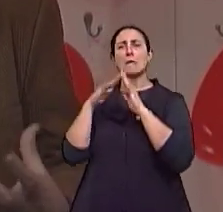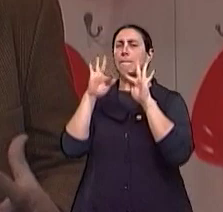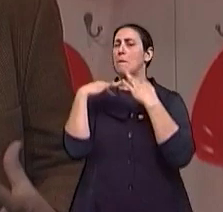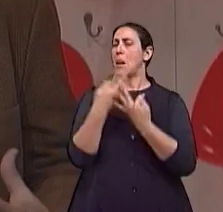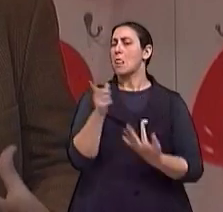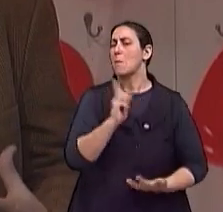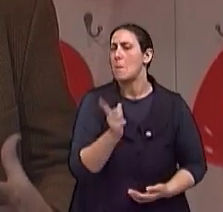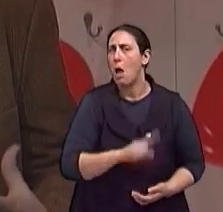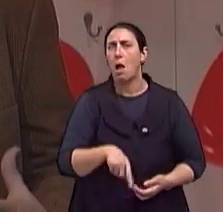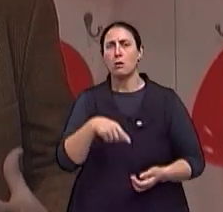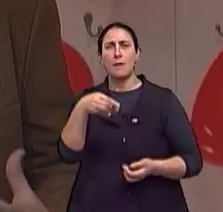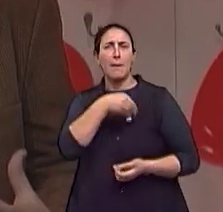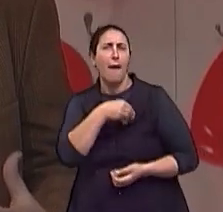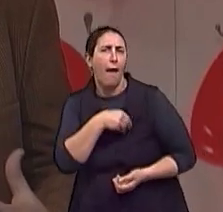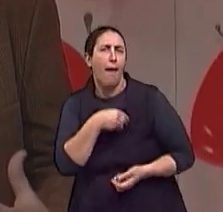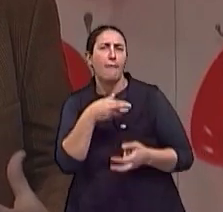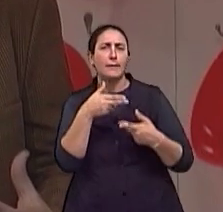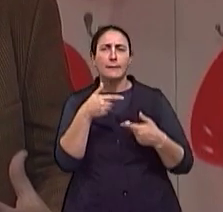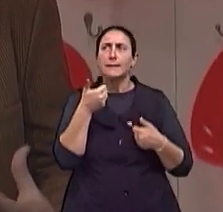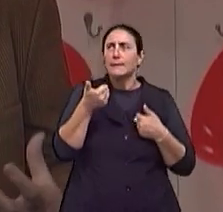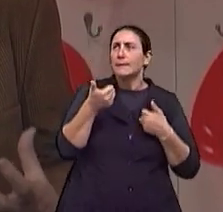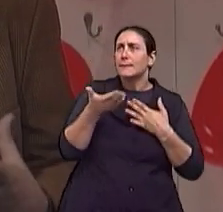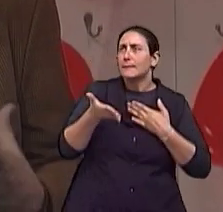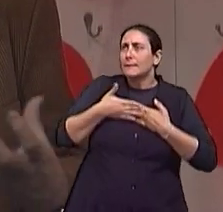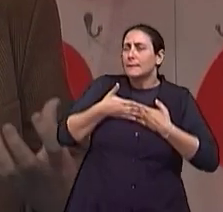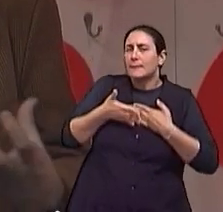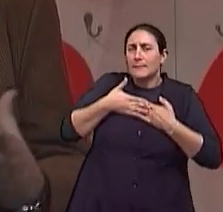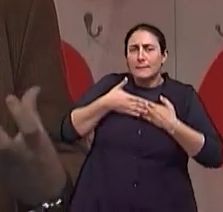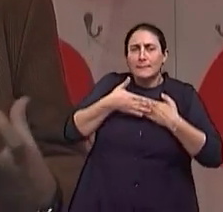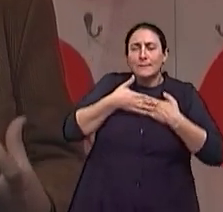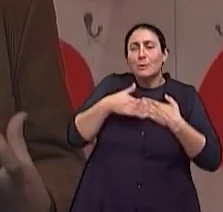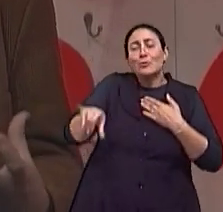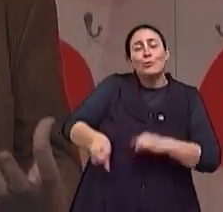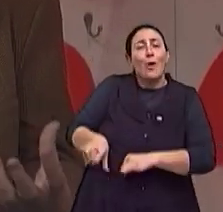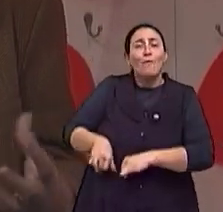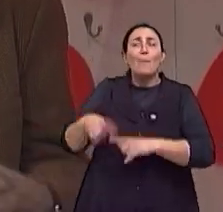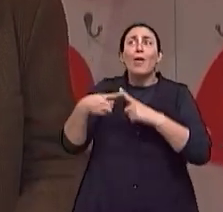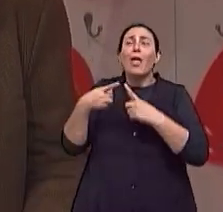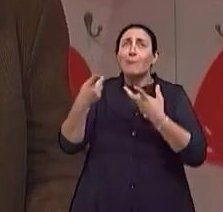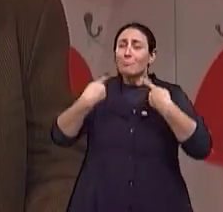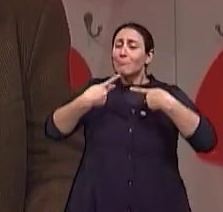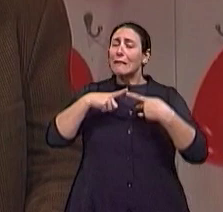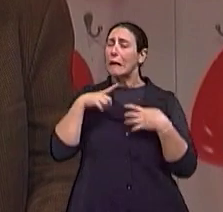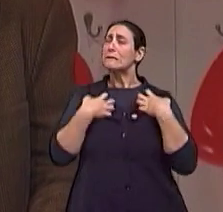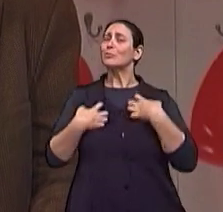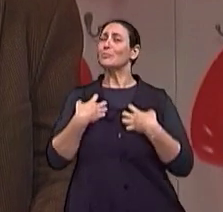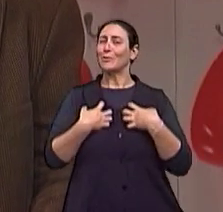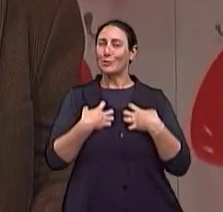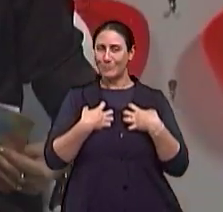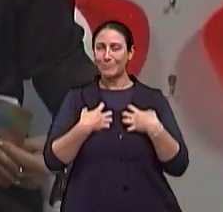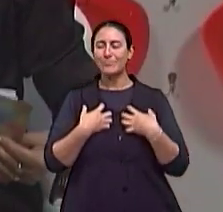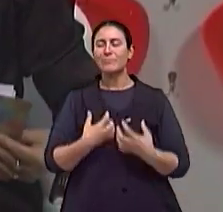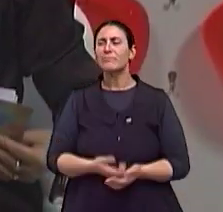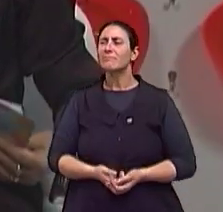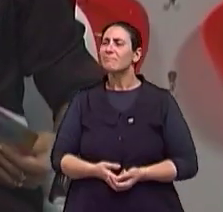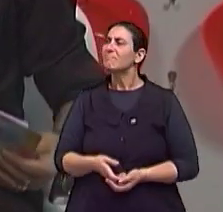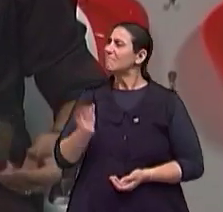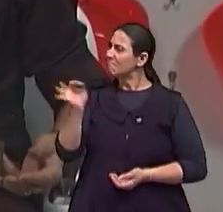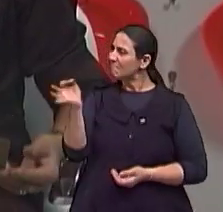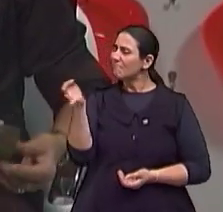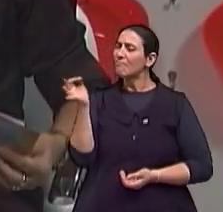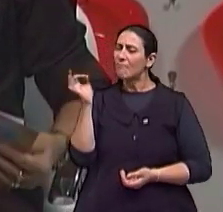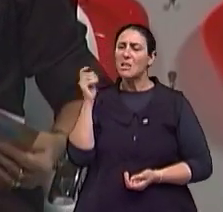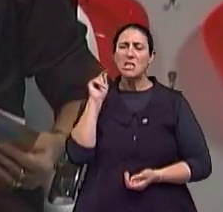é pecado, seja lá o que for. Então, isso traz um sofrimento porque eles não sabem muito o que fazer com isso. Né? Isso aparece em consultório,